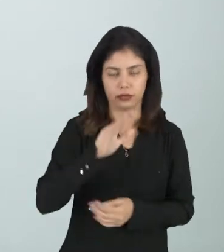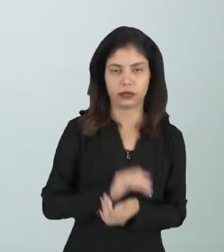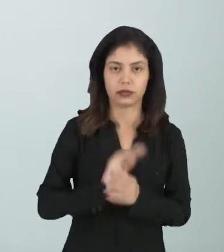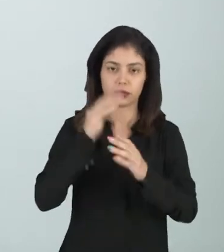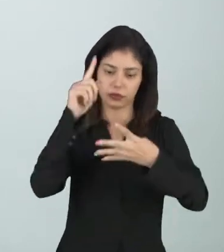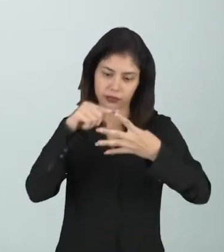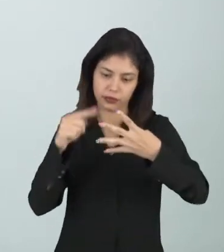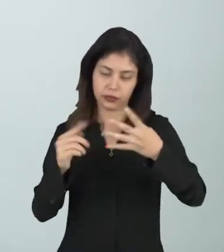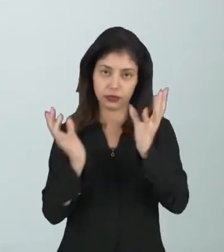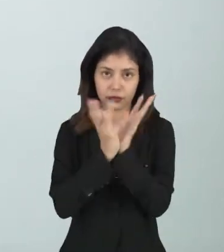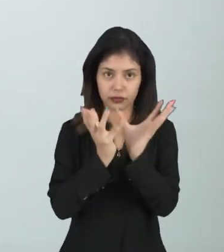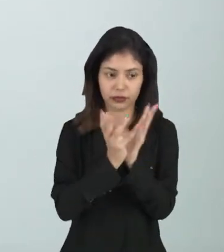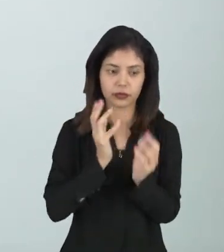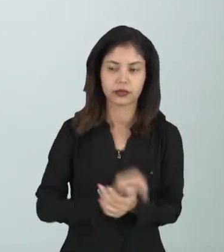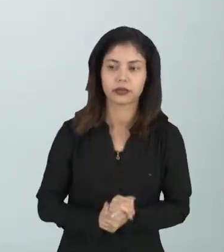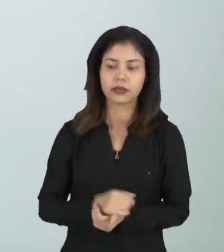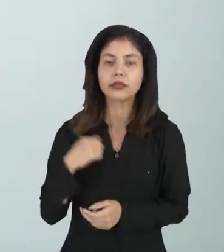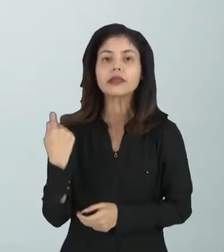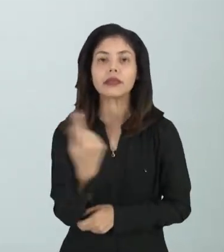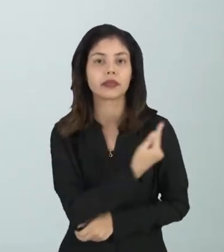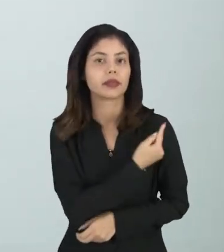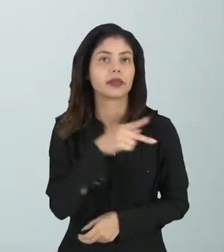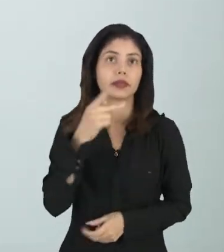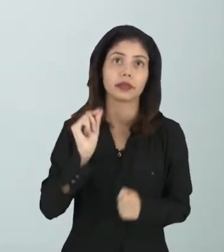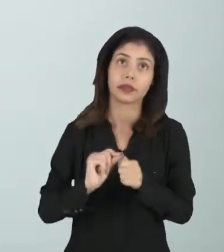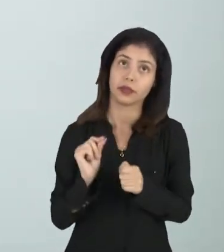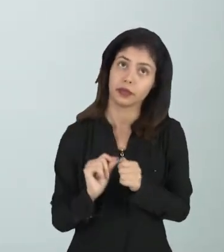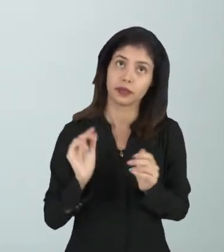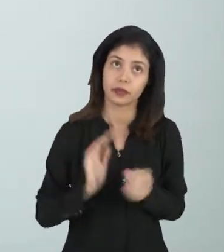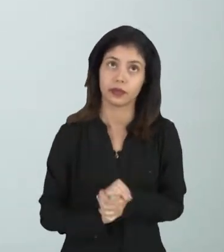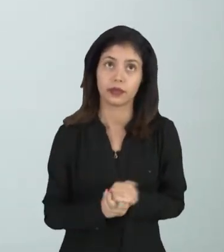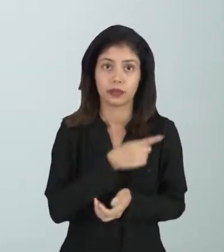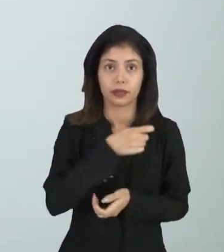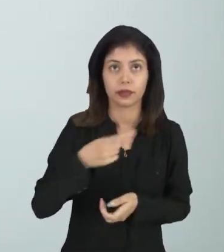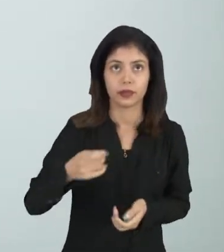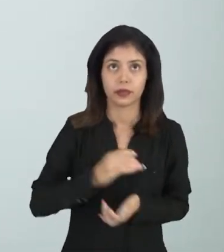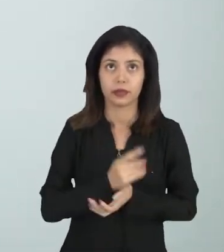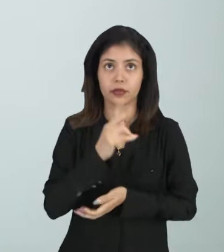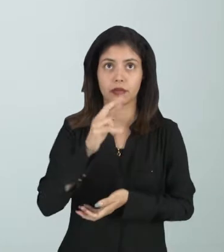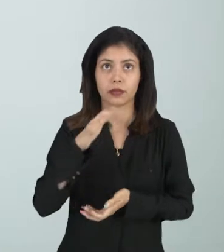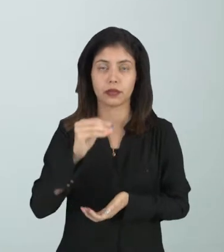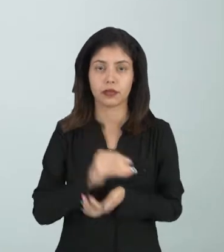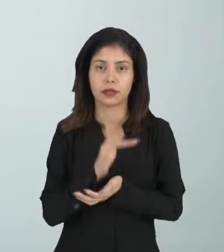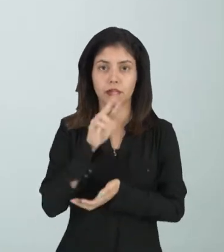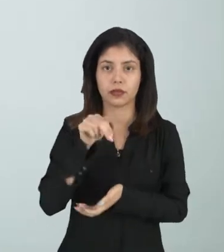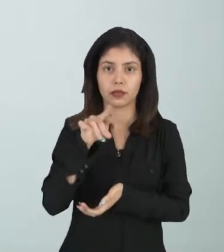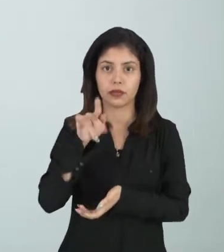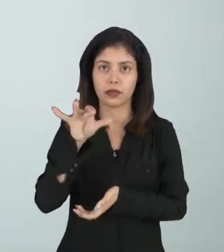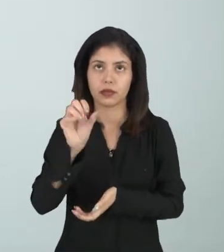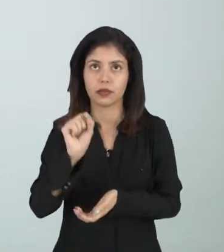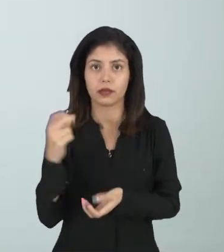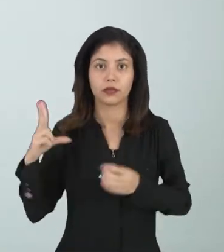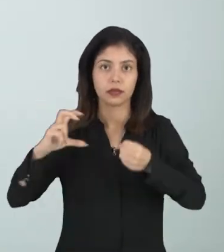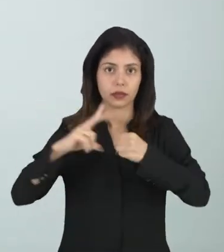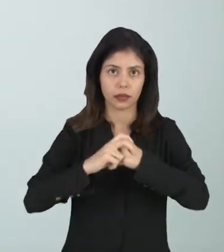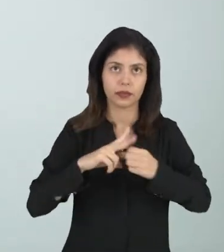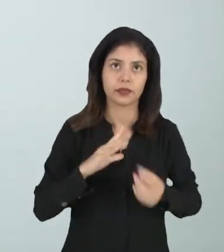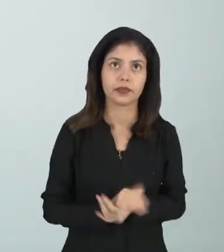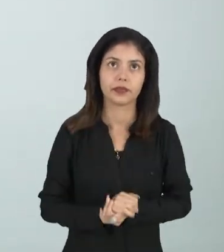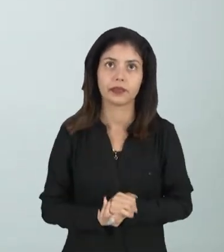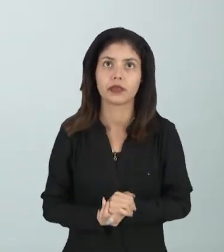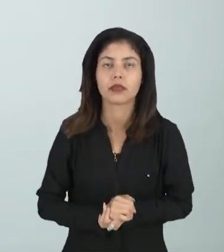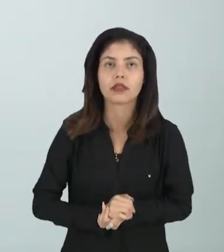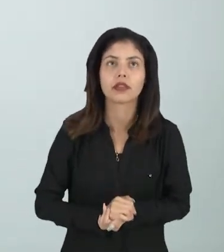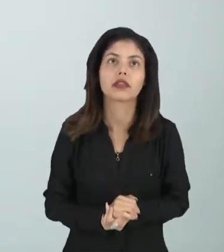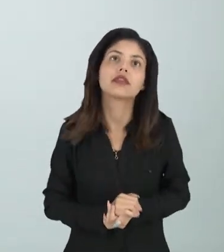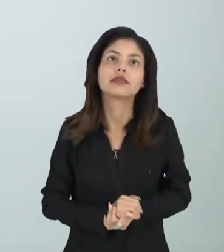de 4 grupos, né? Nós vamos fazer uma caracterização geral das bactérias, dos protozoários, dos fungos e dos vírus,